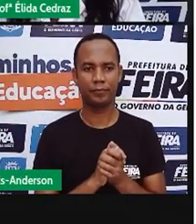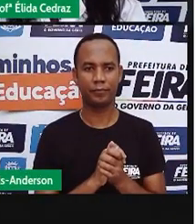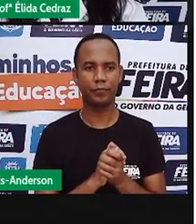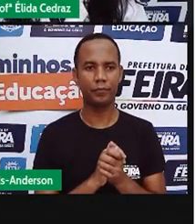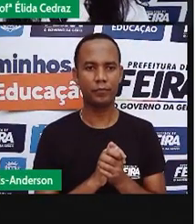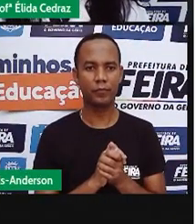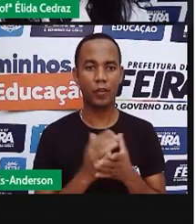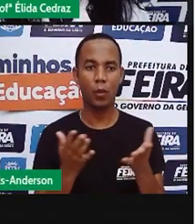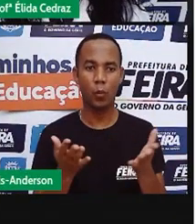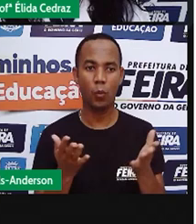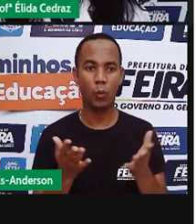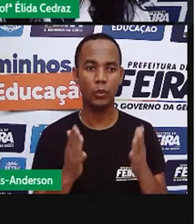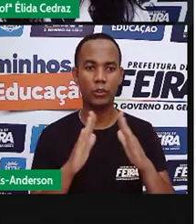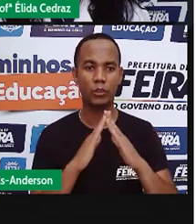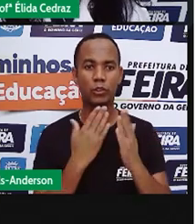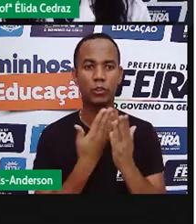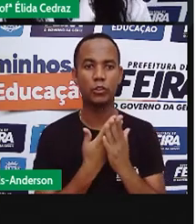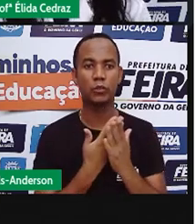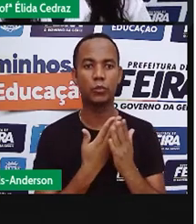A nossa aula de número